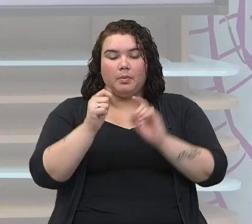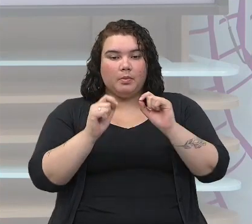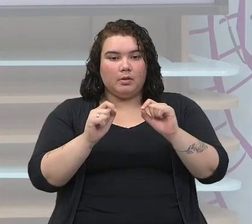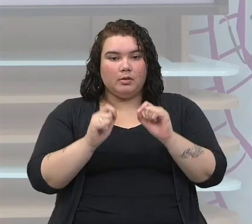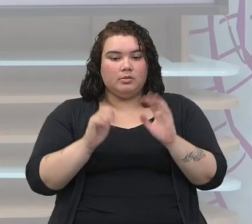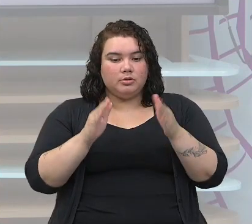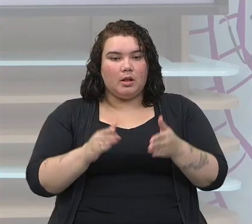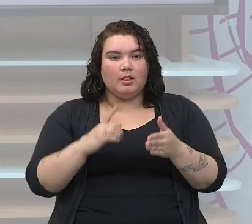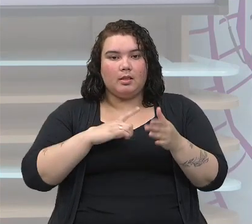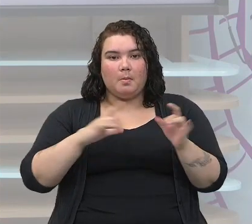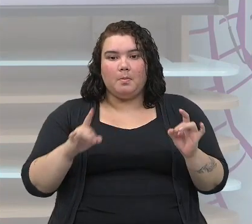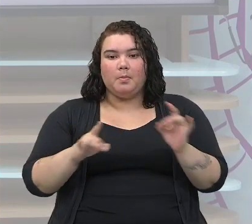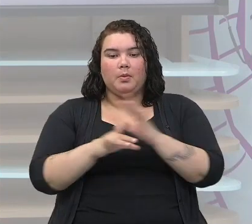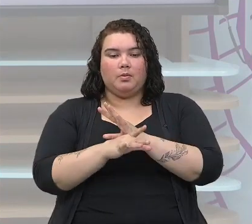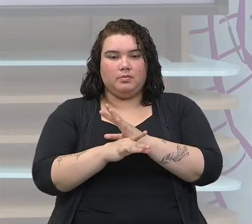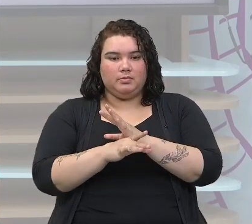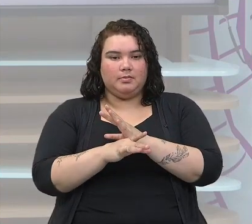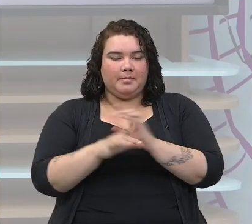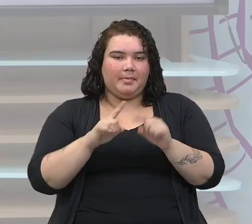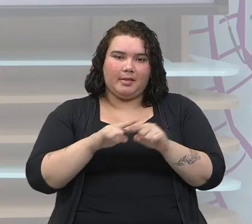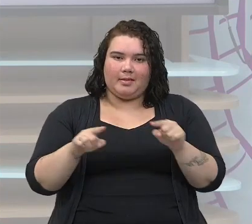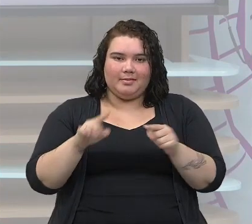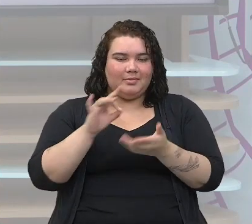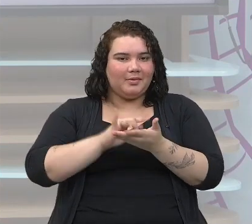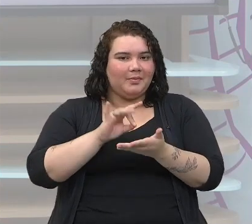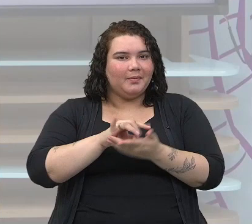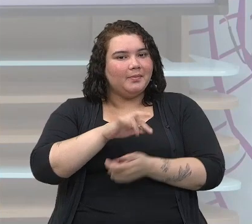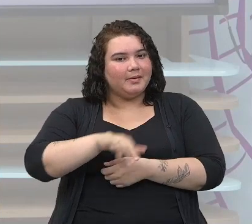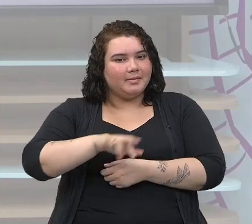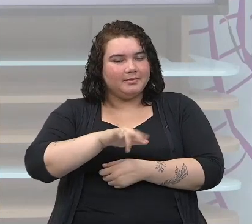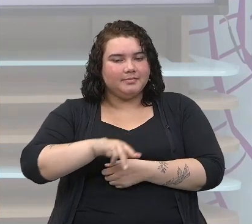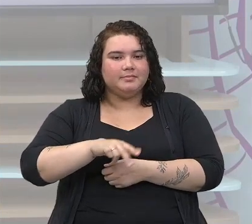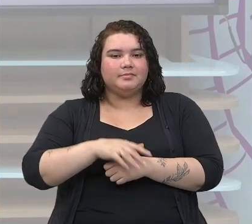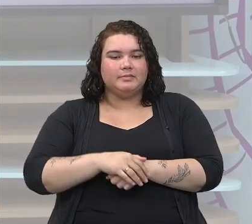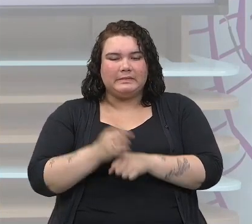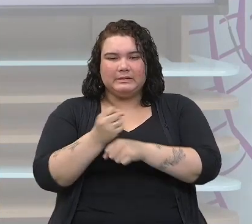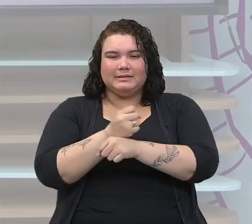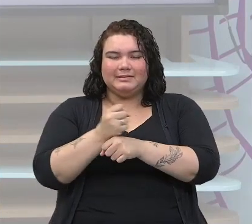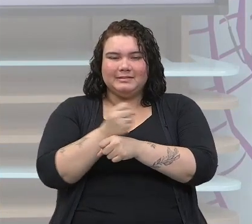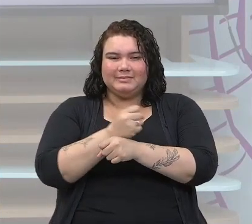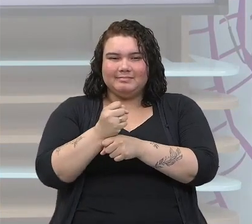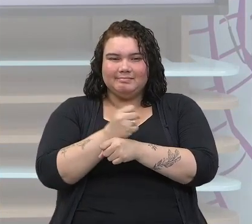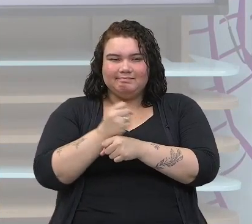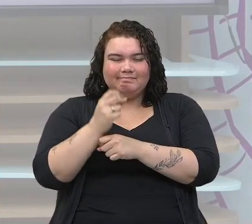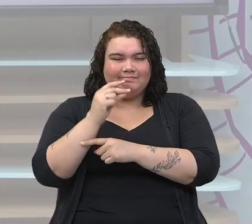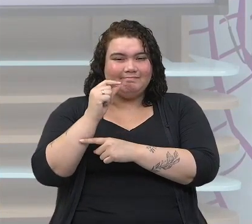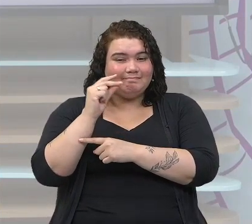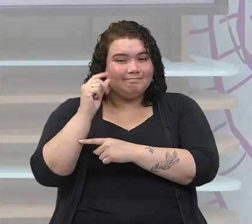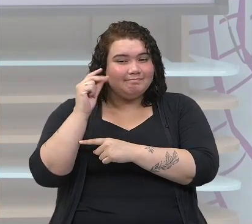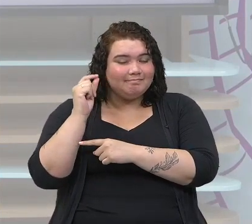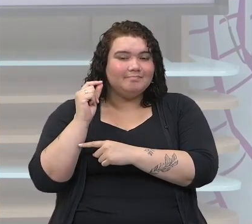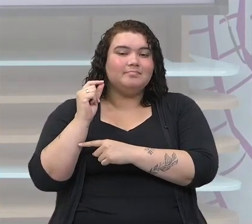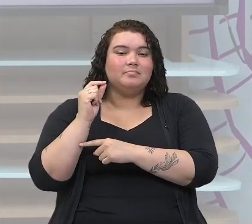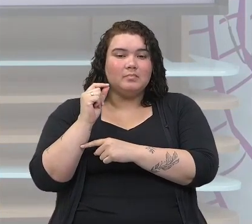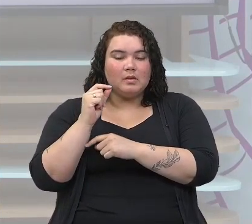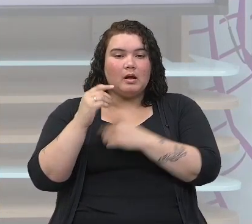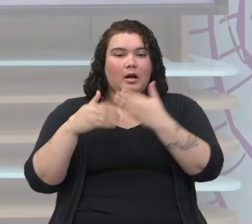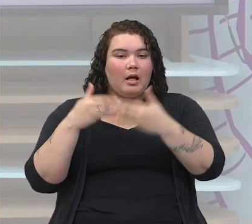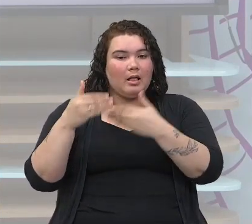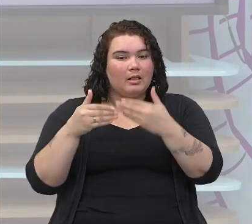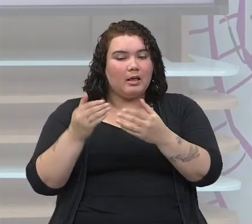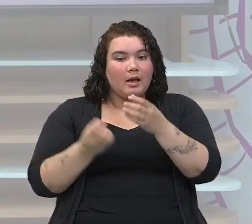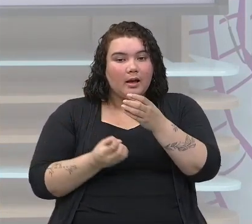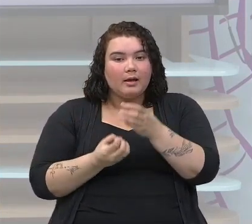veio pronto, né? E não é verdade. Demoraram muitos e muitos anos, às vezes centenas de anos, às vezes milhares de anos, né,